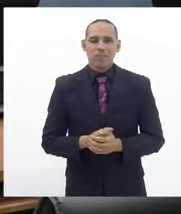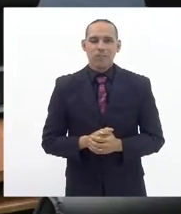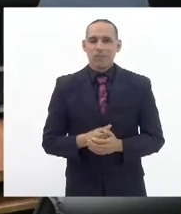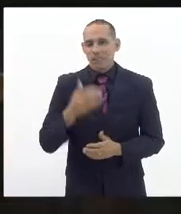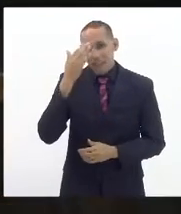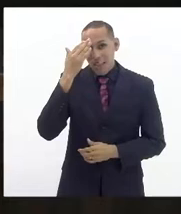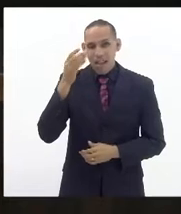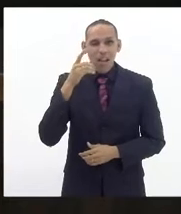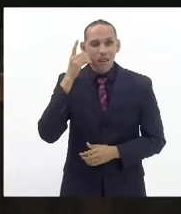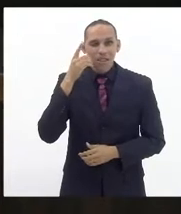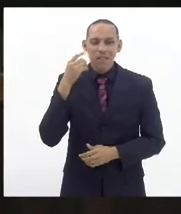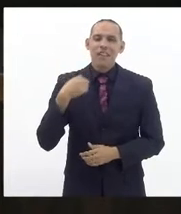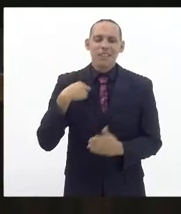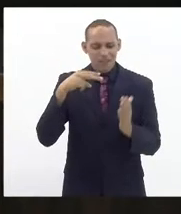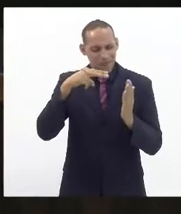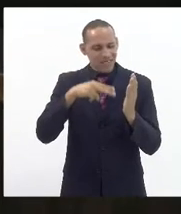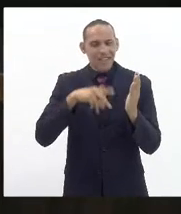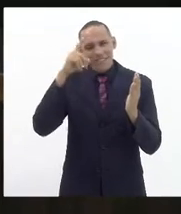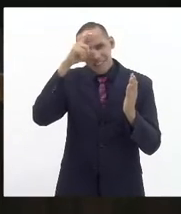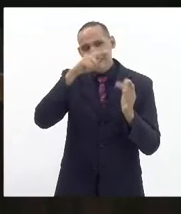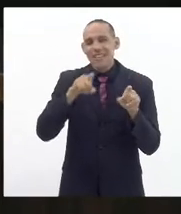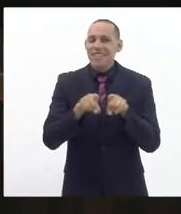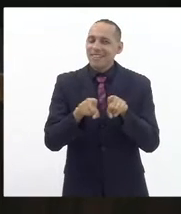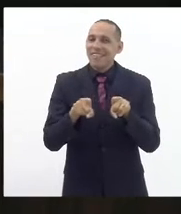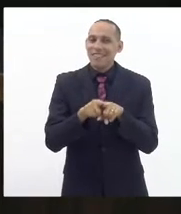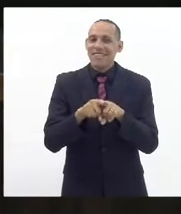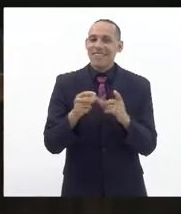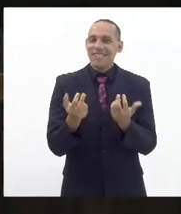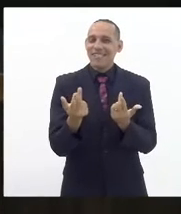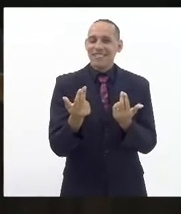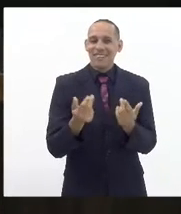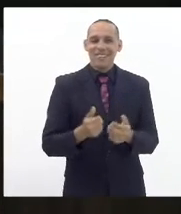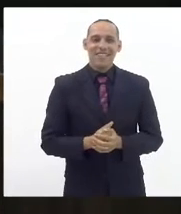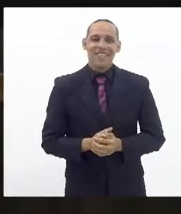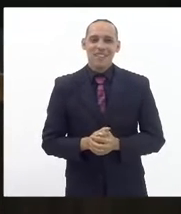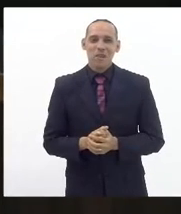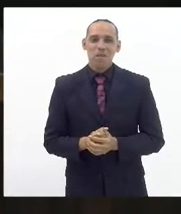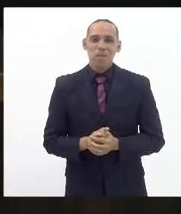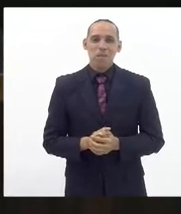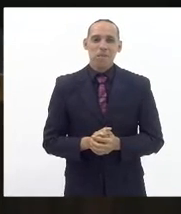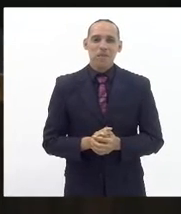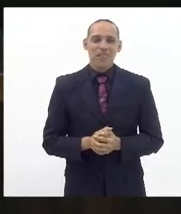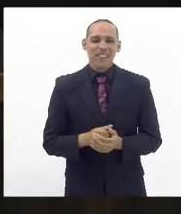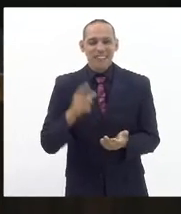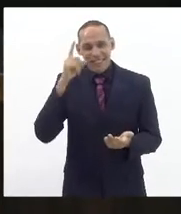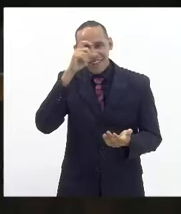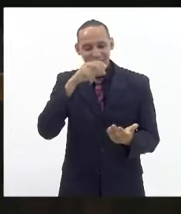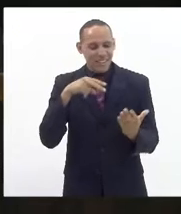Obrigado, deputado. Eu também tive dificuldade na hora de ler aqui. A dicção ficou difícil.